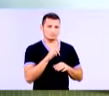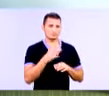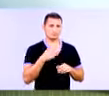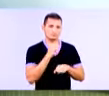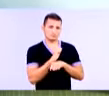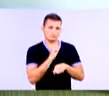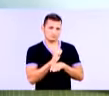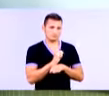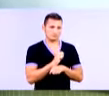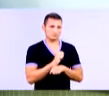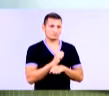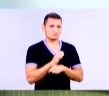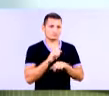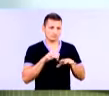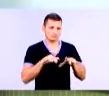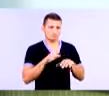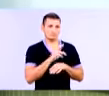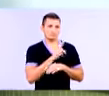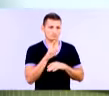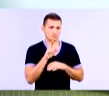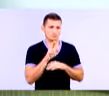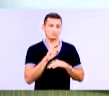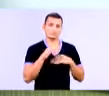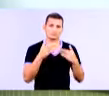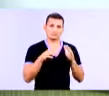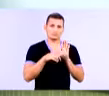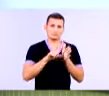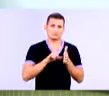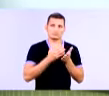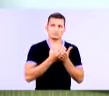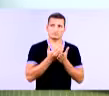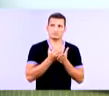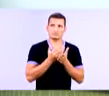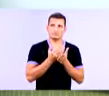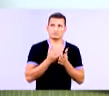você digite meu nome. Então antes de começar, gente, olha aí.